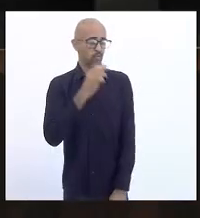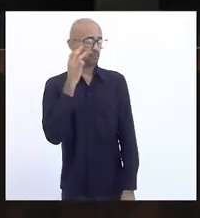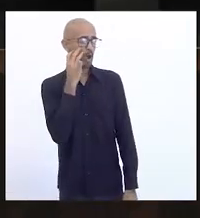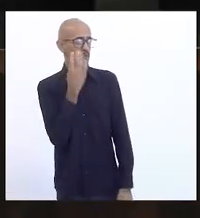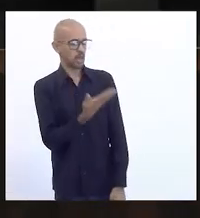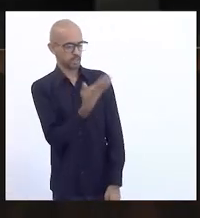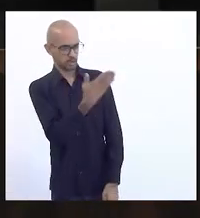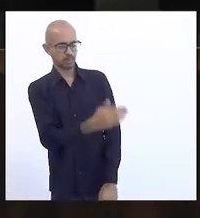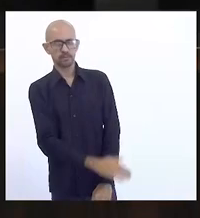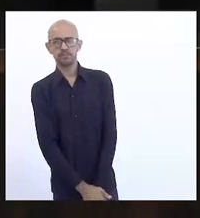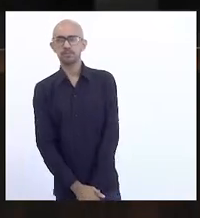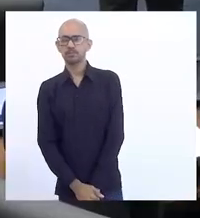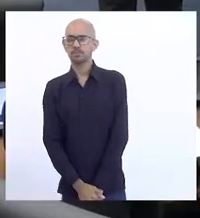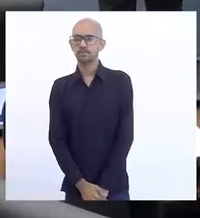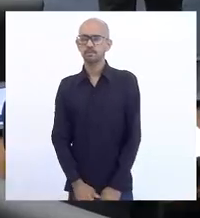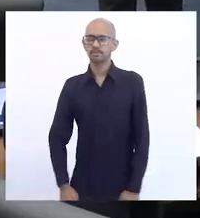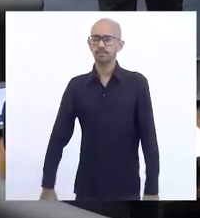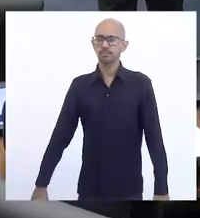Deputado Valdec.